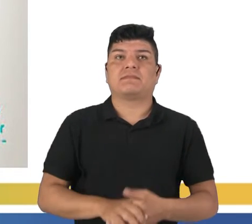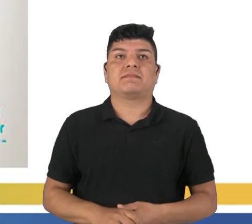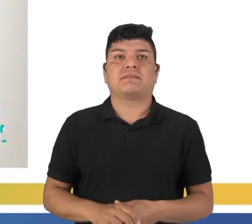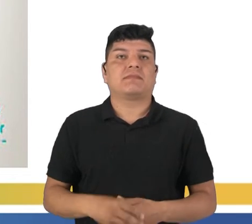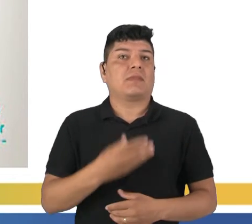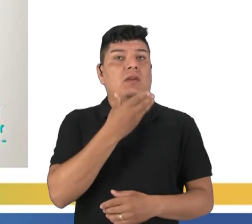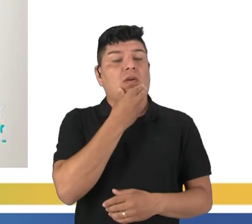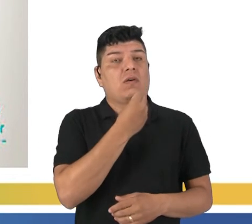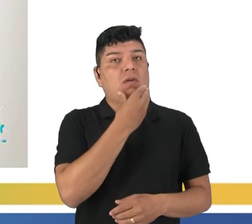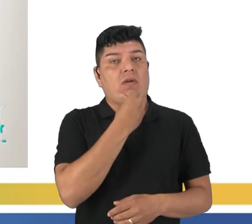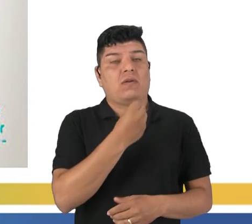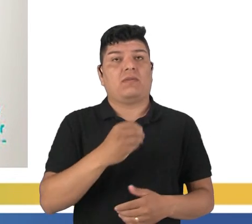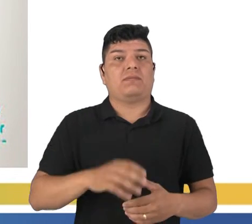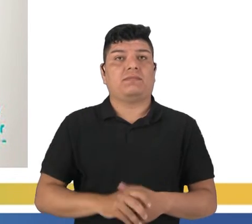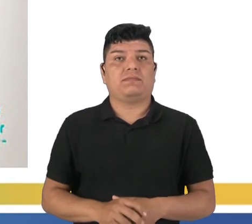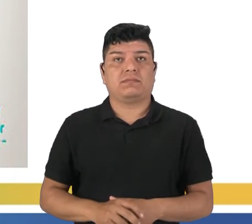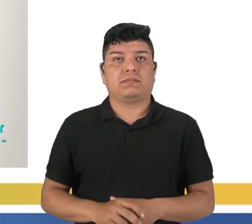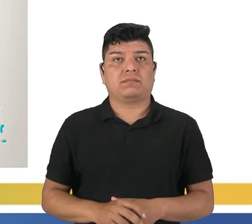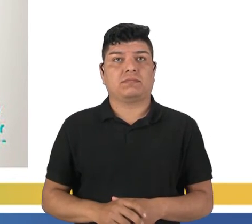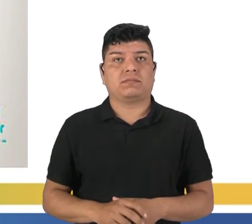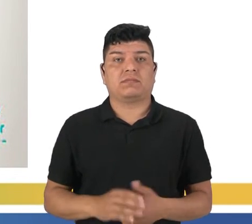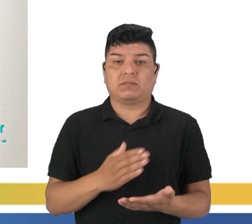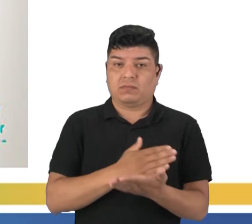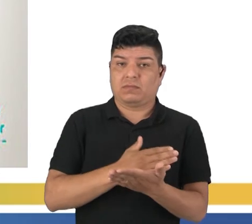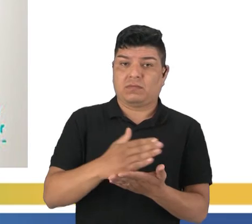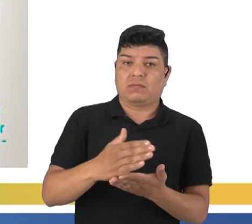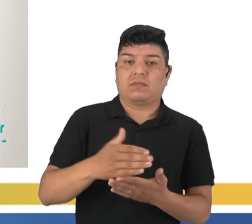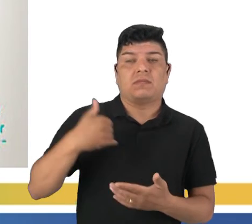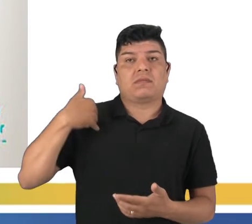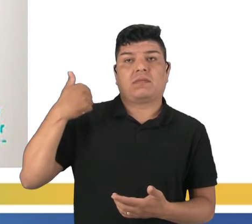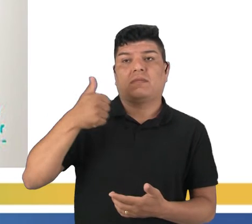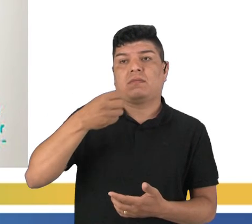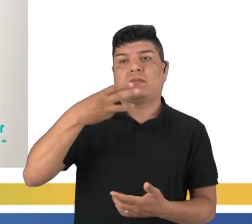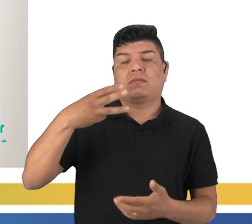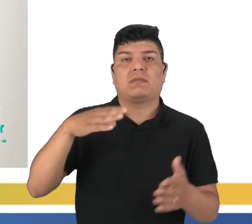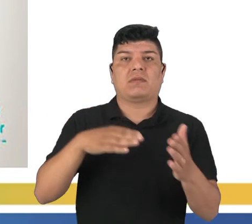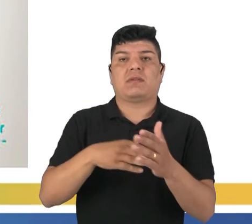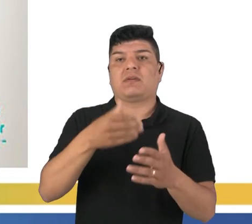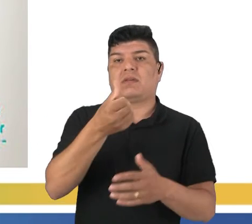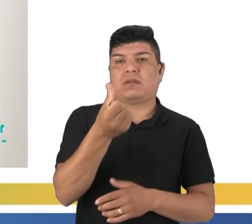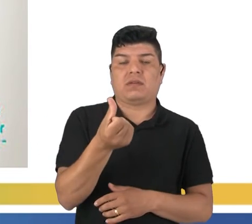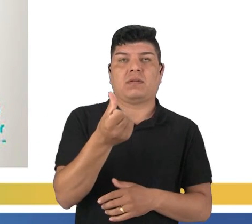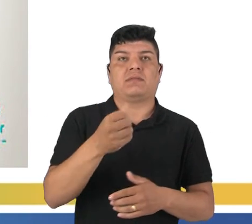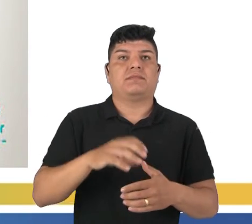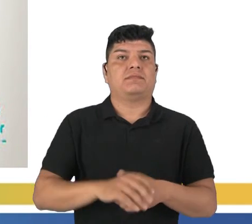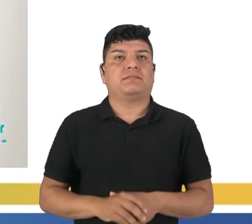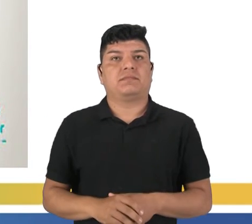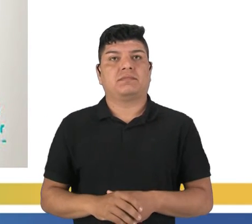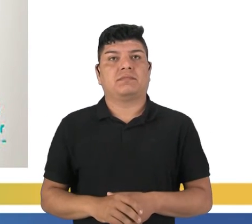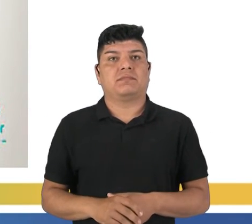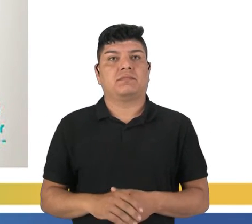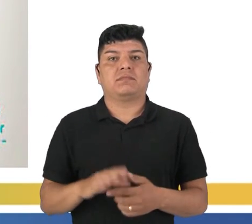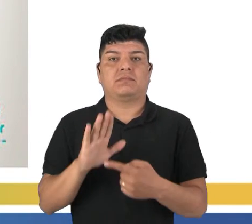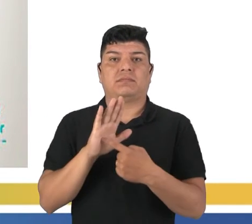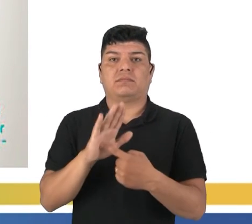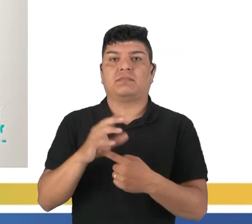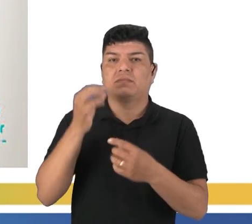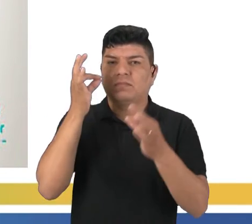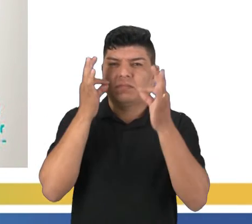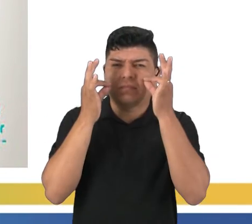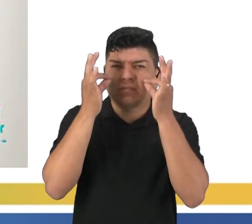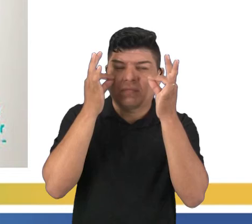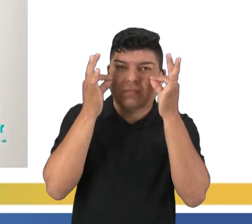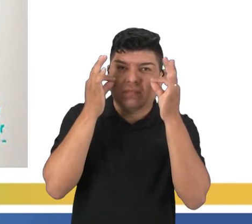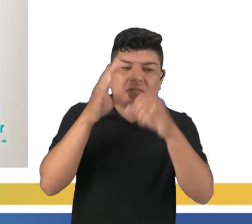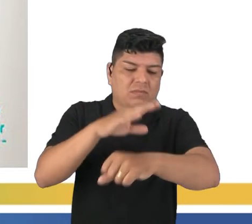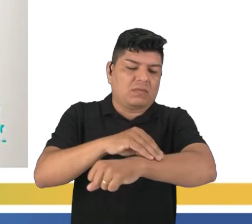nos meninos, a puberdade começa dos 13, pode ir até os 16 anos. Começa a aparecer espinhas e pelos